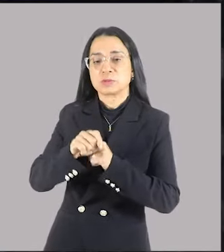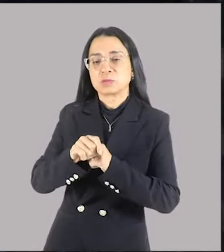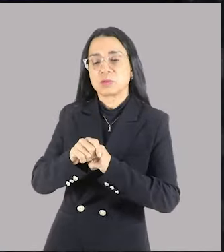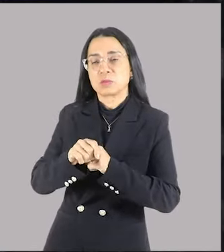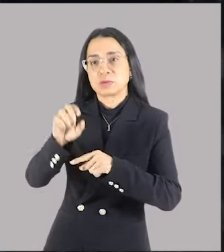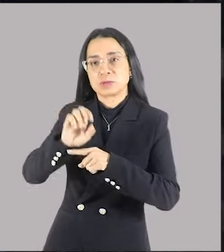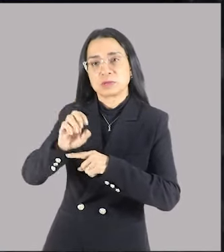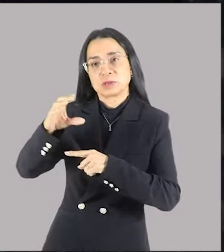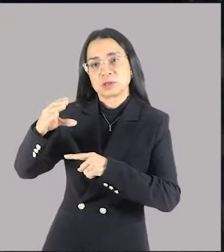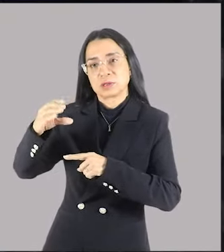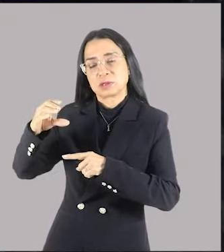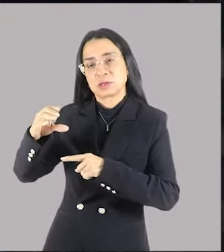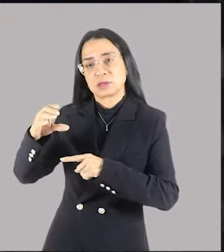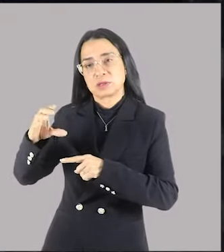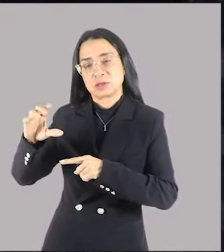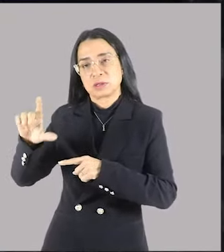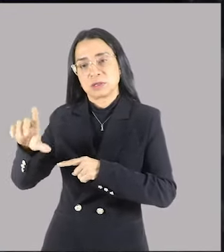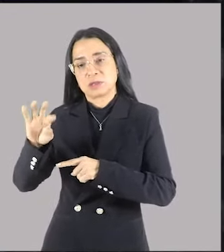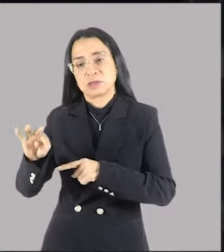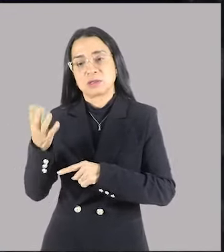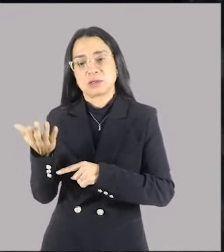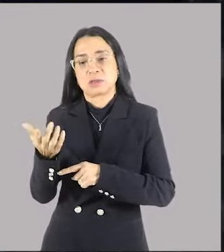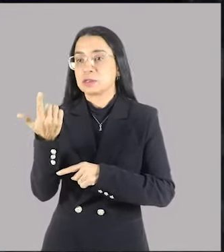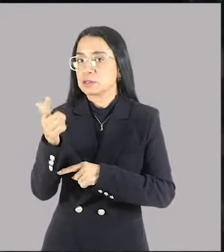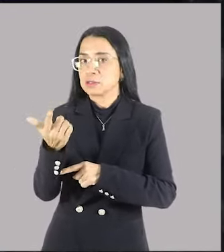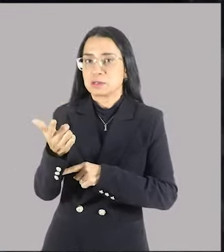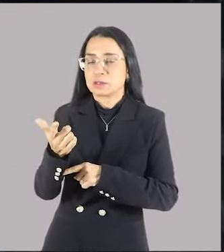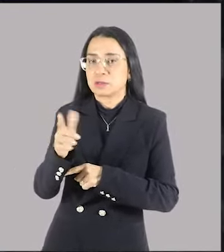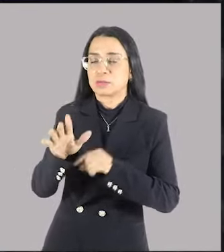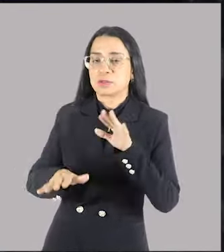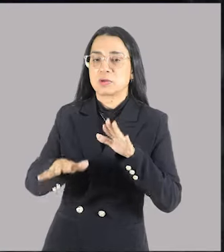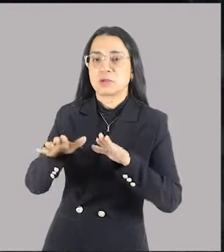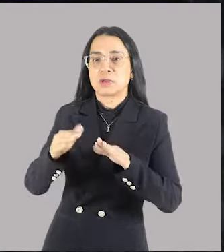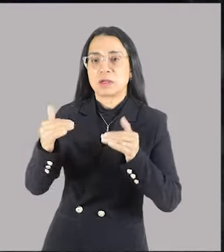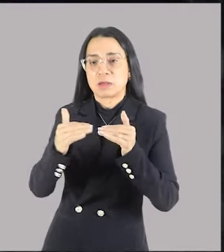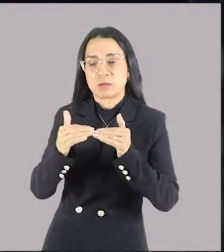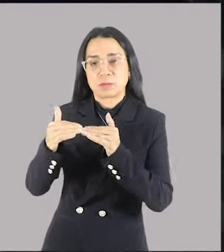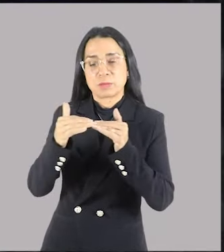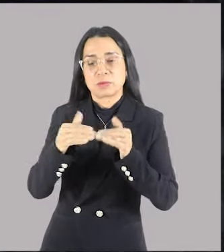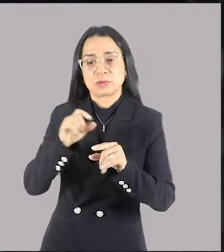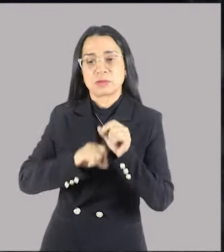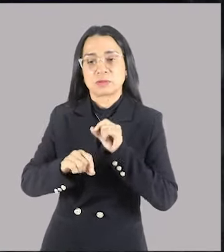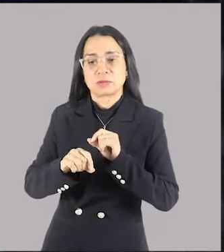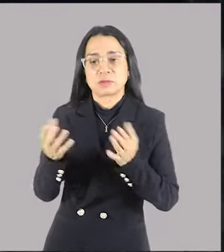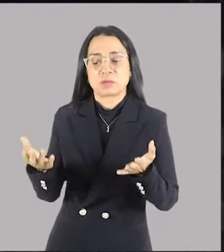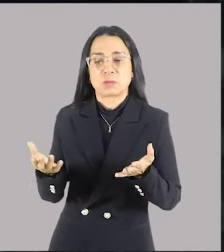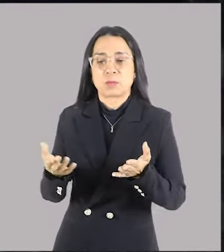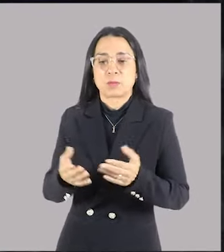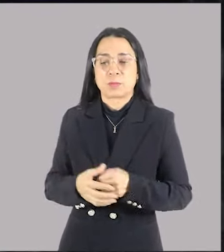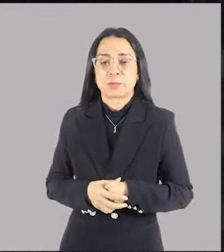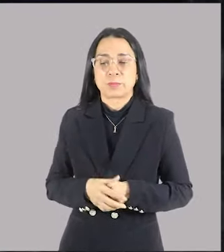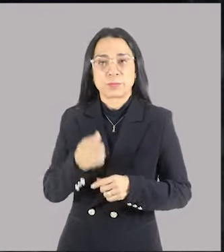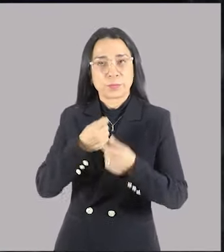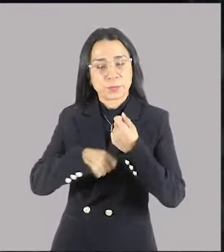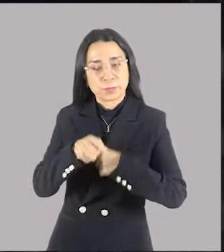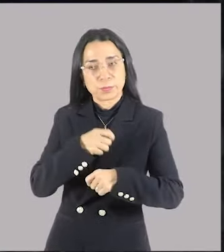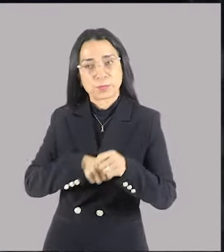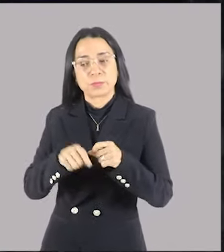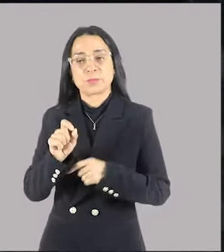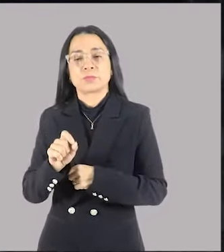não existe estabilidade nesse emprego público para além da estabilidade que a estabilidade que não é administrativa